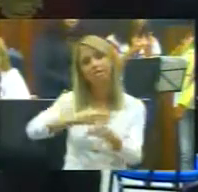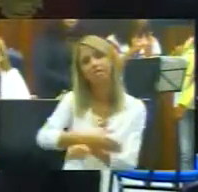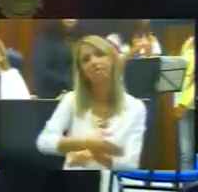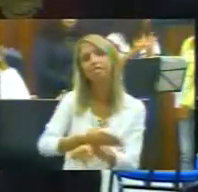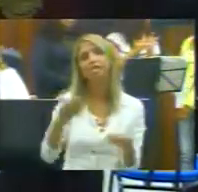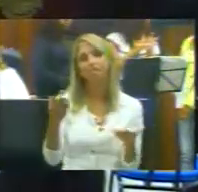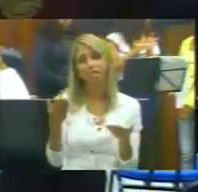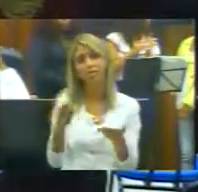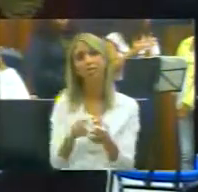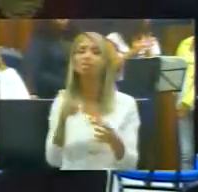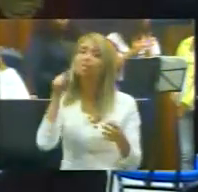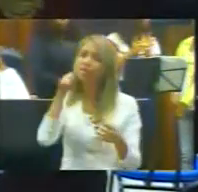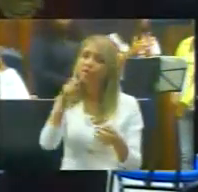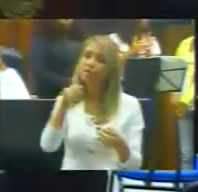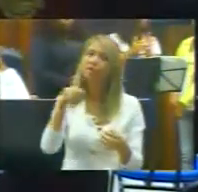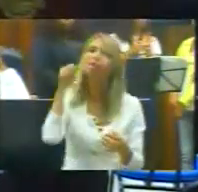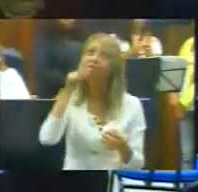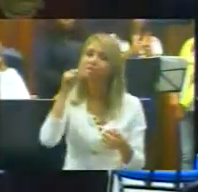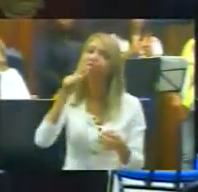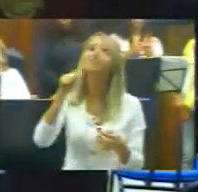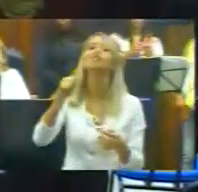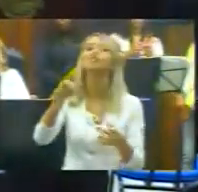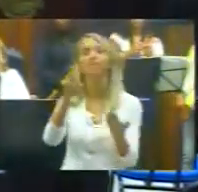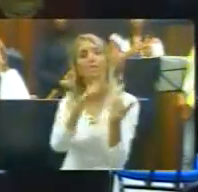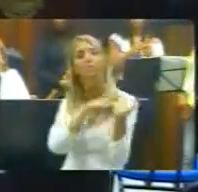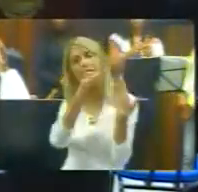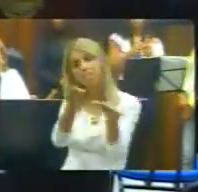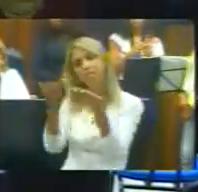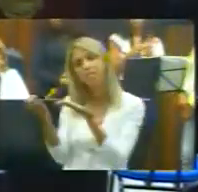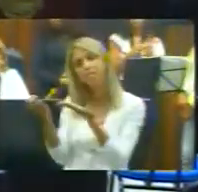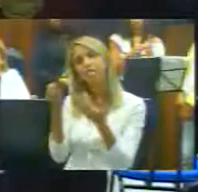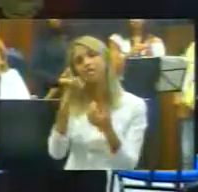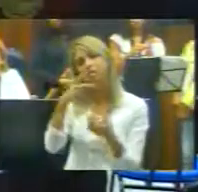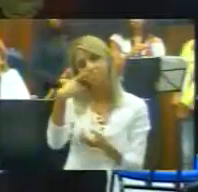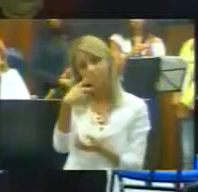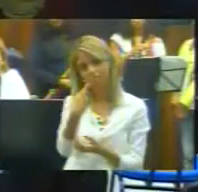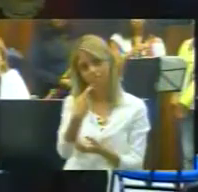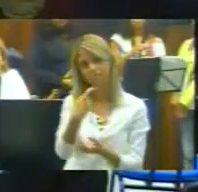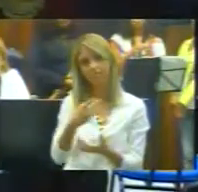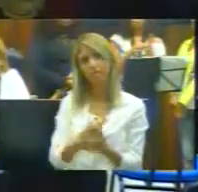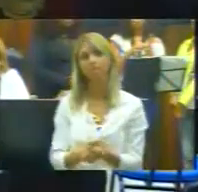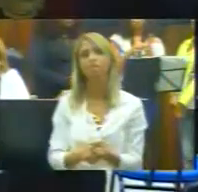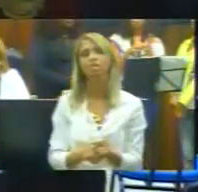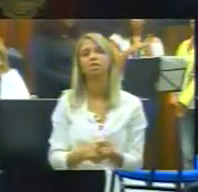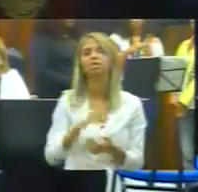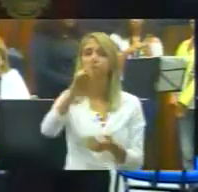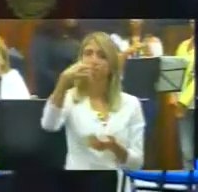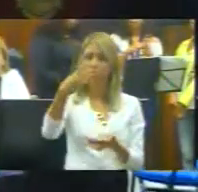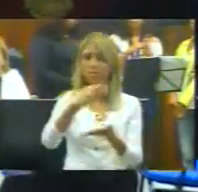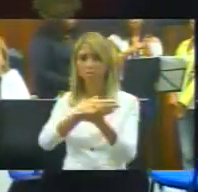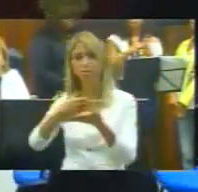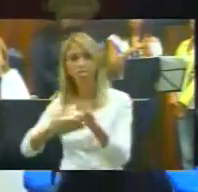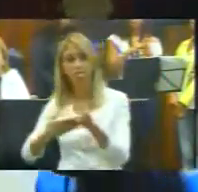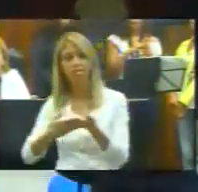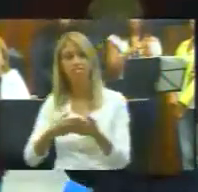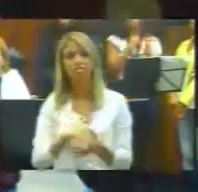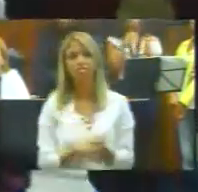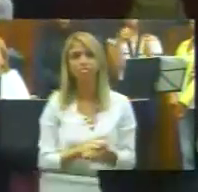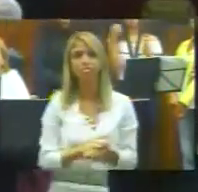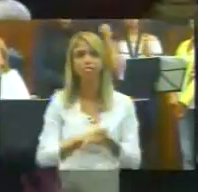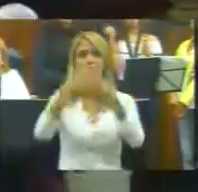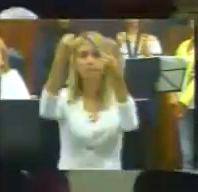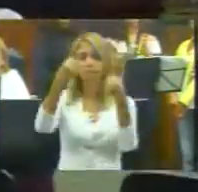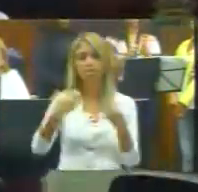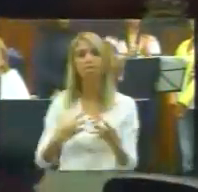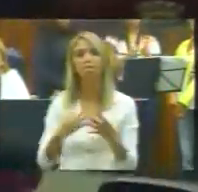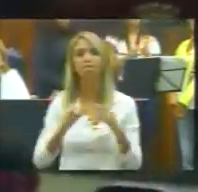dar a palavra a você, Sara, para que depois a gente passe para a mesa diretora e inicie a posse com o discurso de posse desses